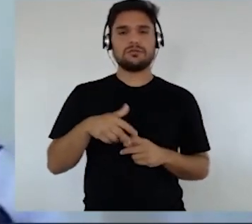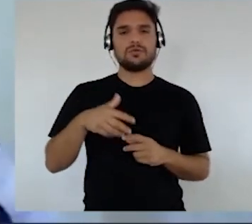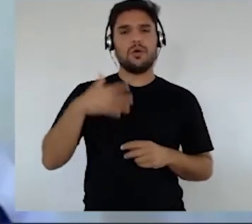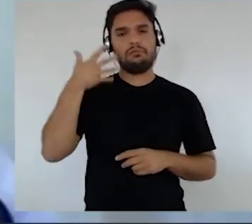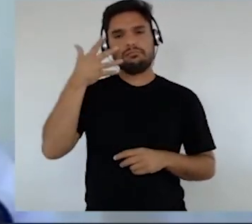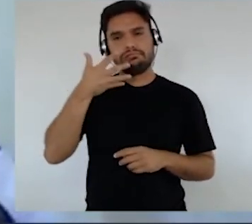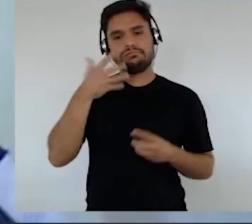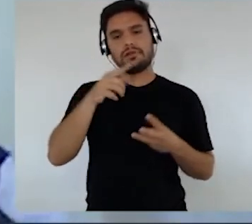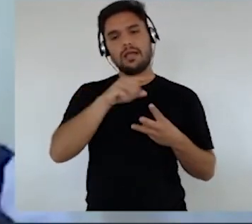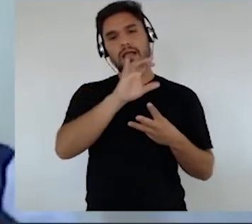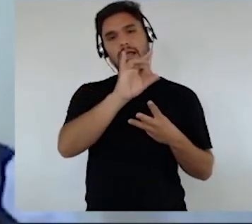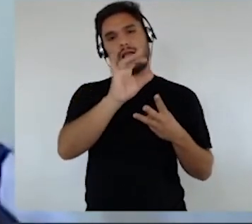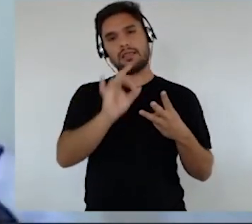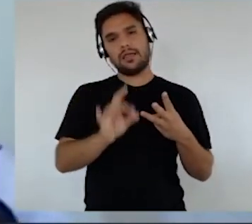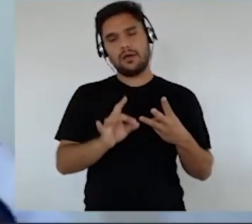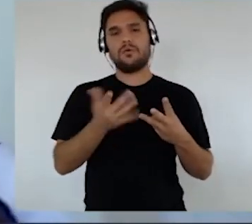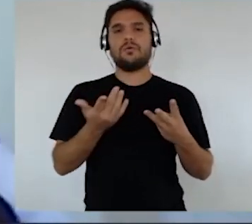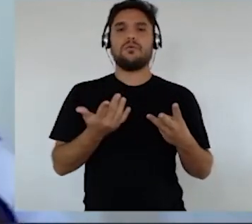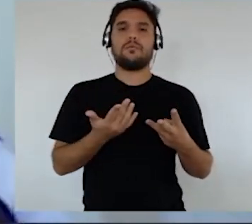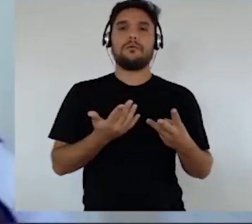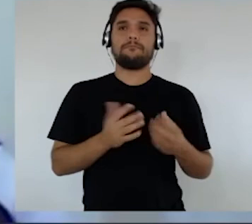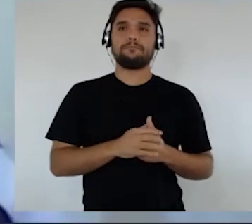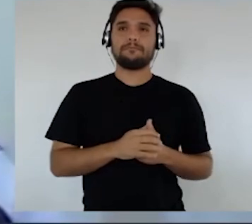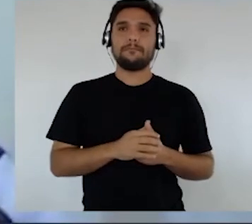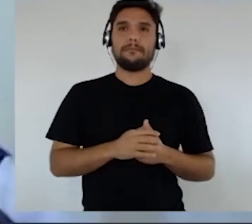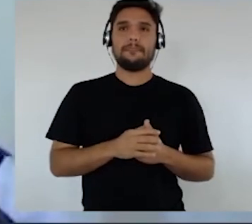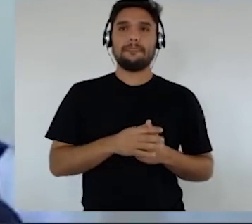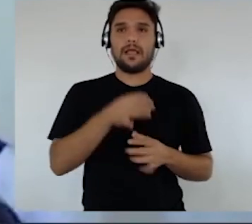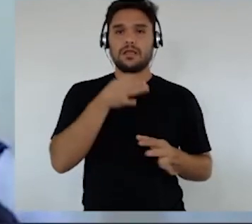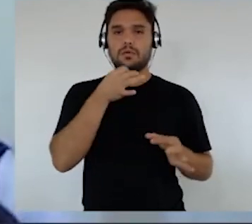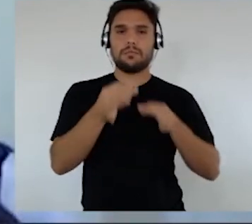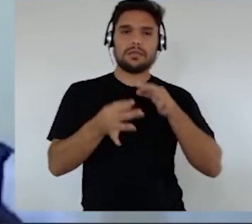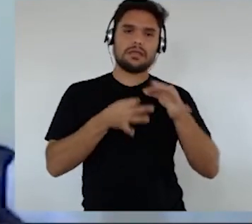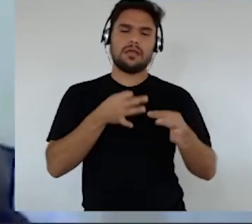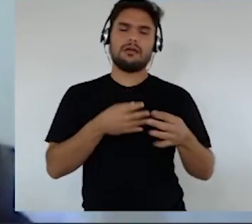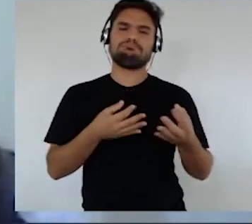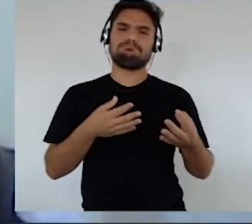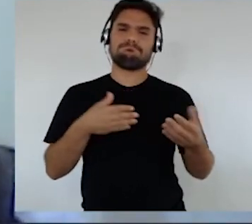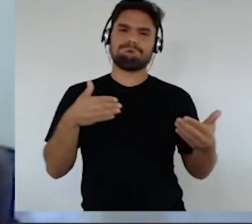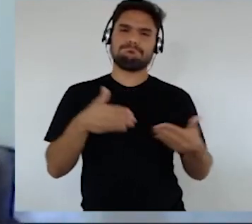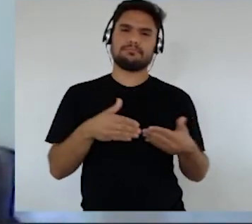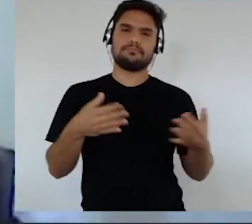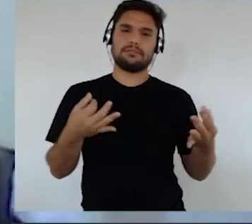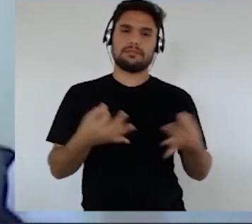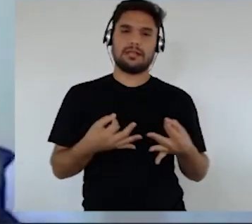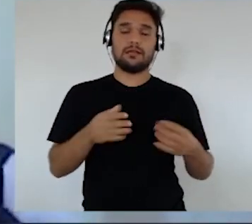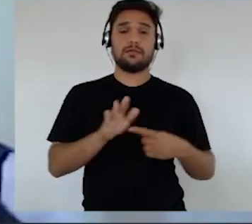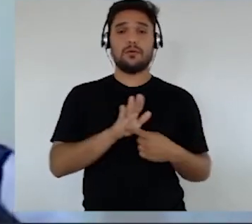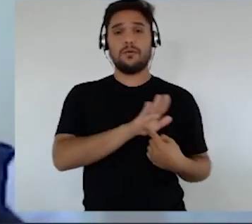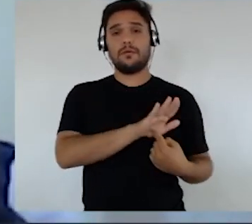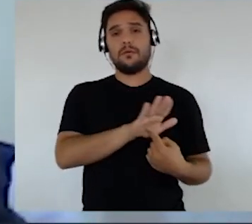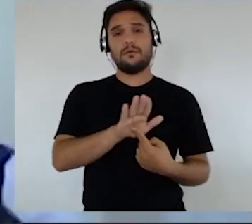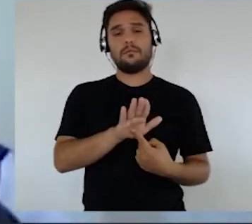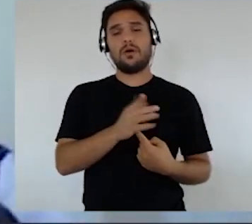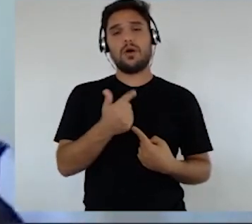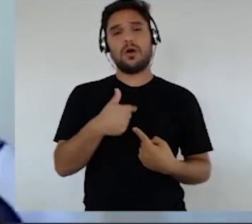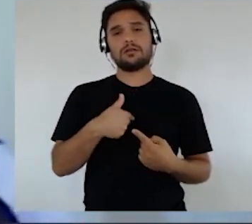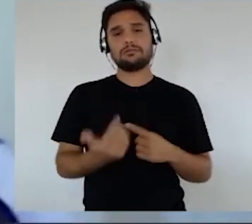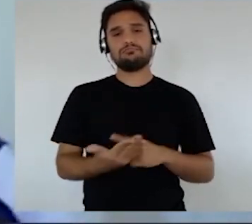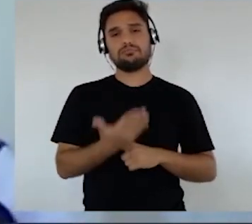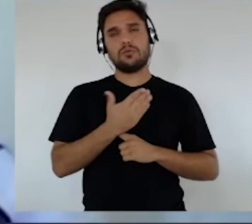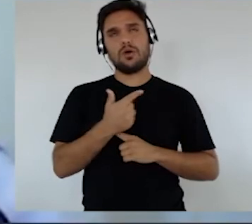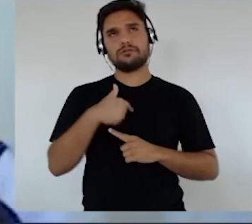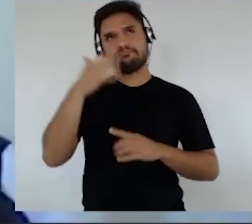nesse painel, cada um dos apontamentos, cada uma das considerações, sem dúvida, nos reflete, nos leva a uma